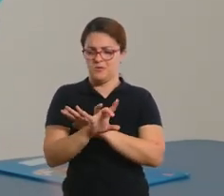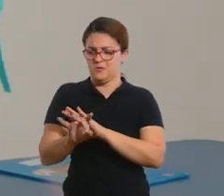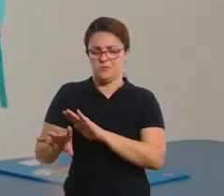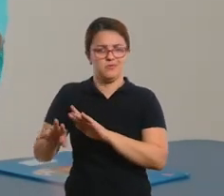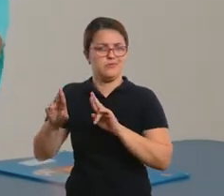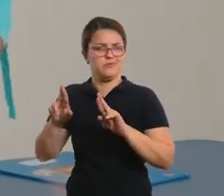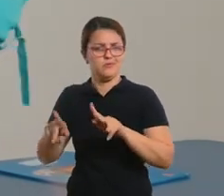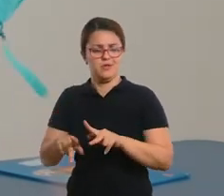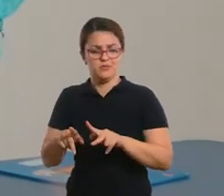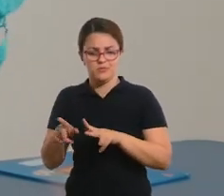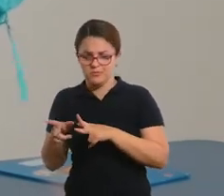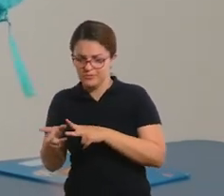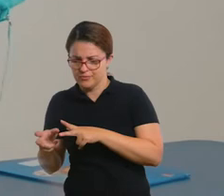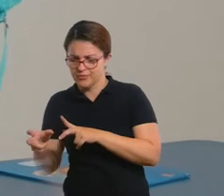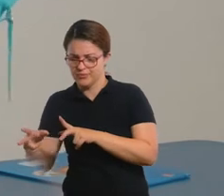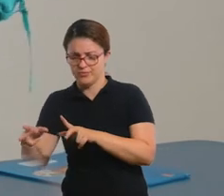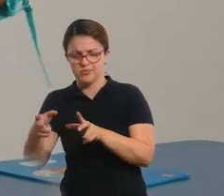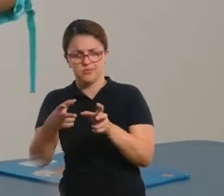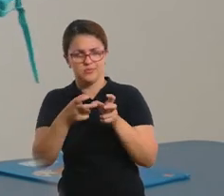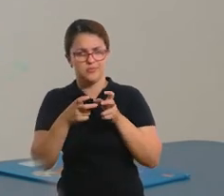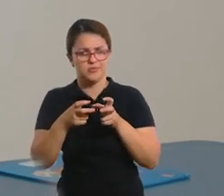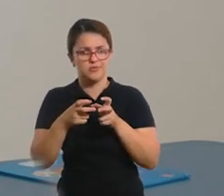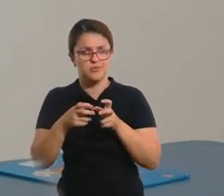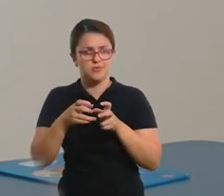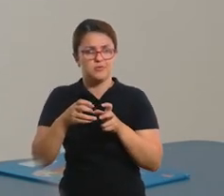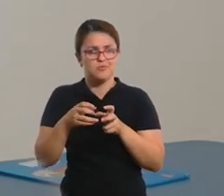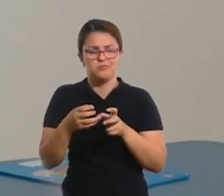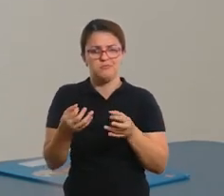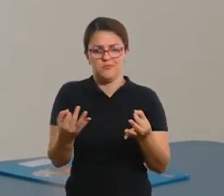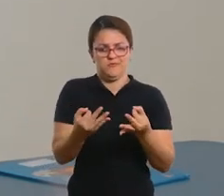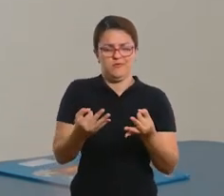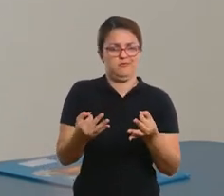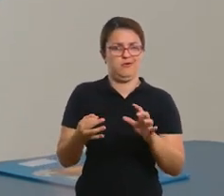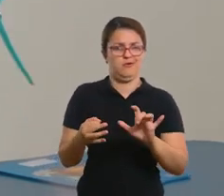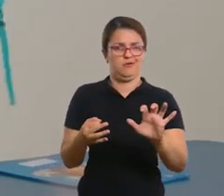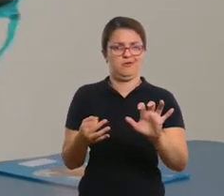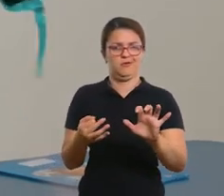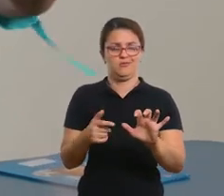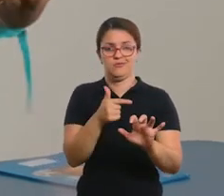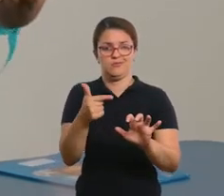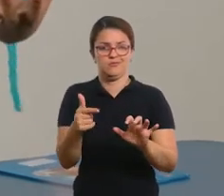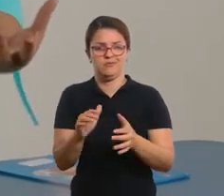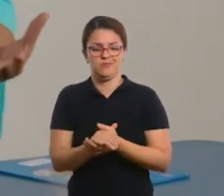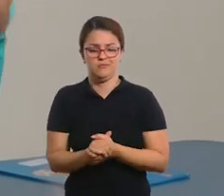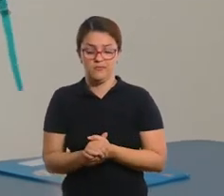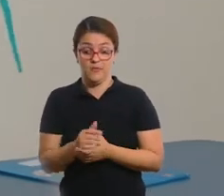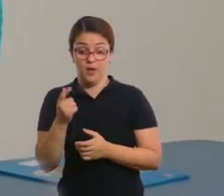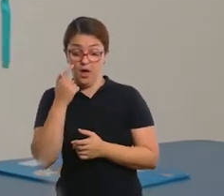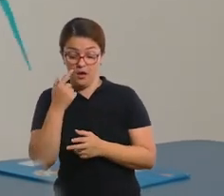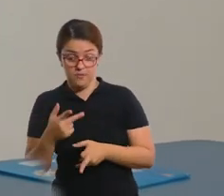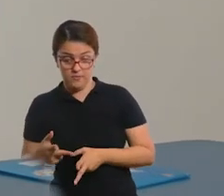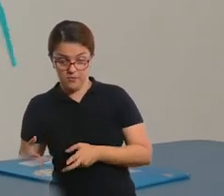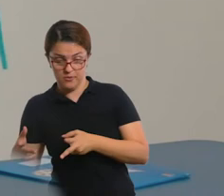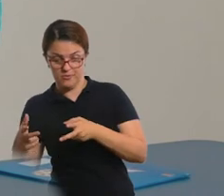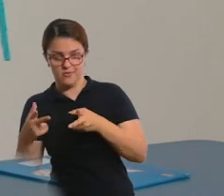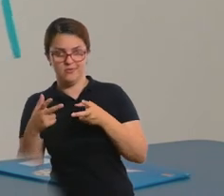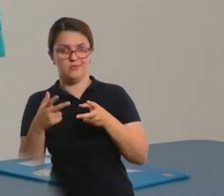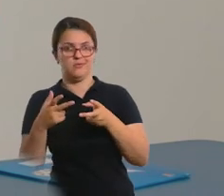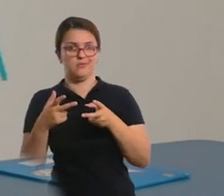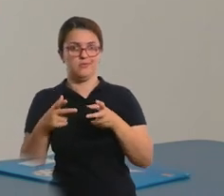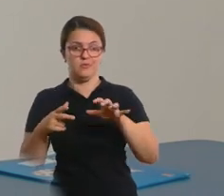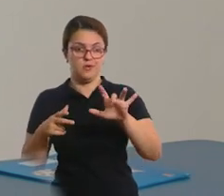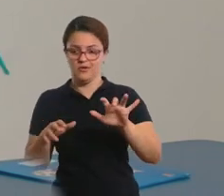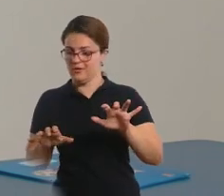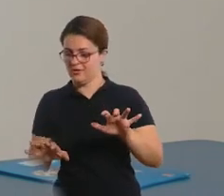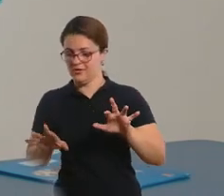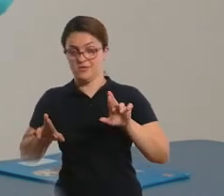questão de olhar para o que você está fazendo, que não existe uma que é a perfeita. Então é legal a criança também ao seu lado já ter, né,